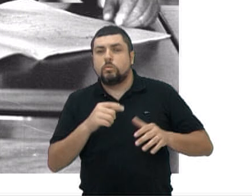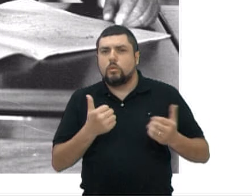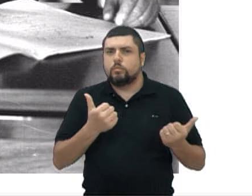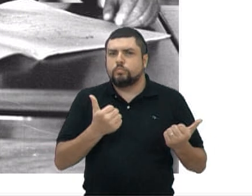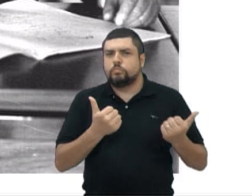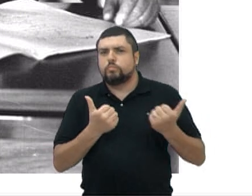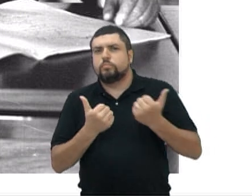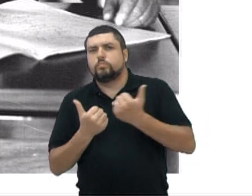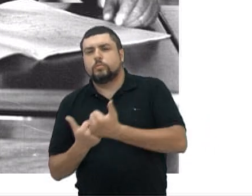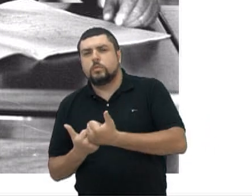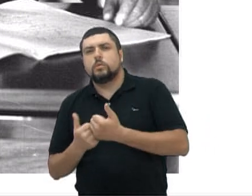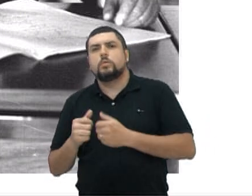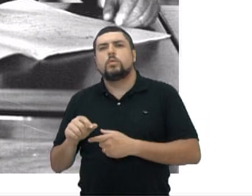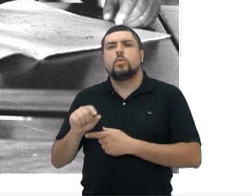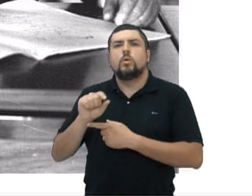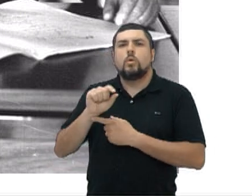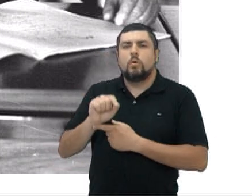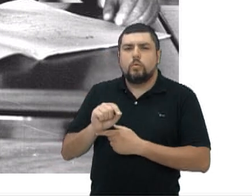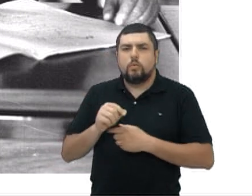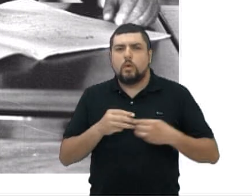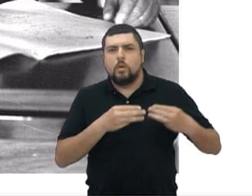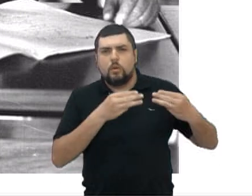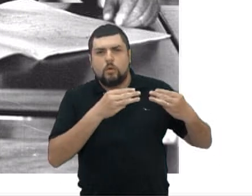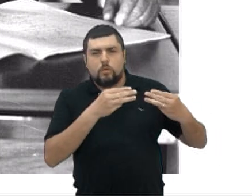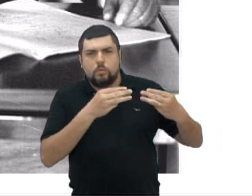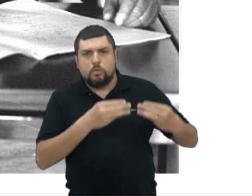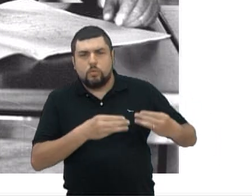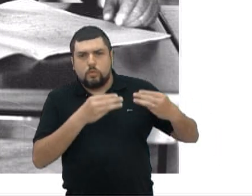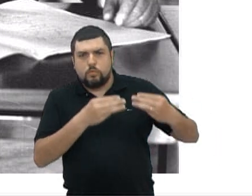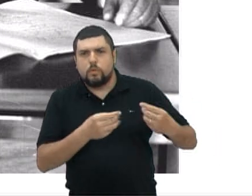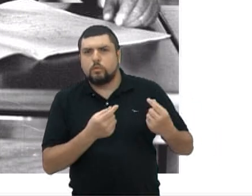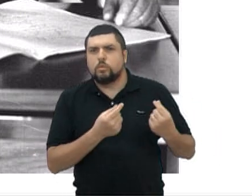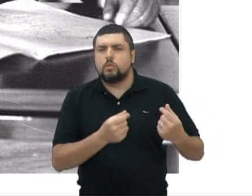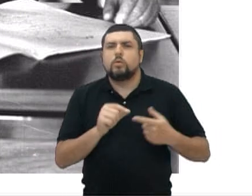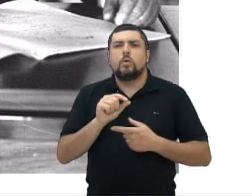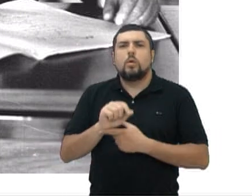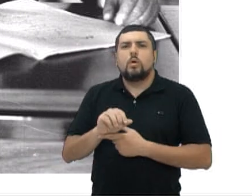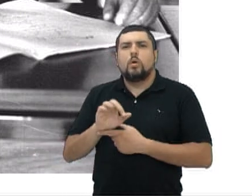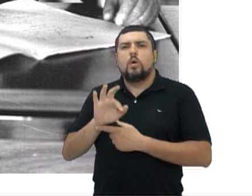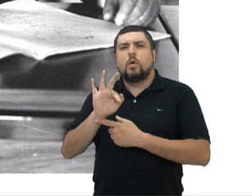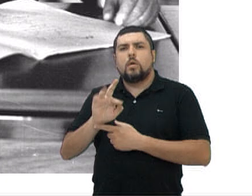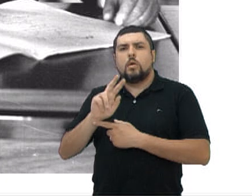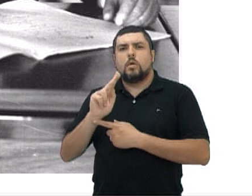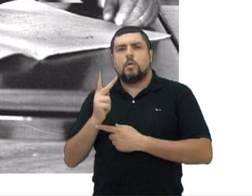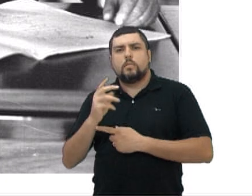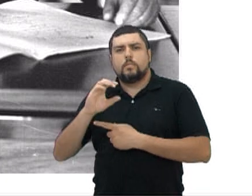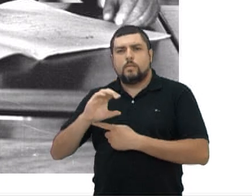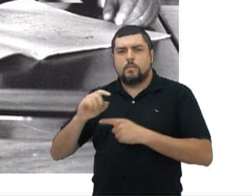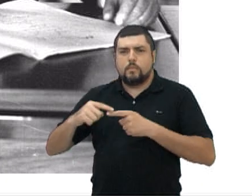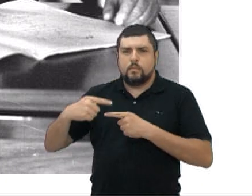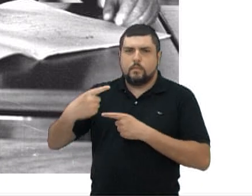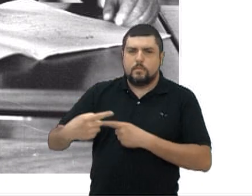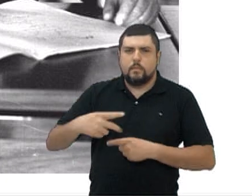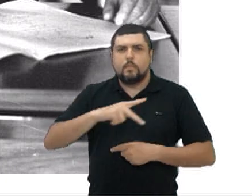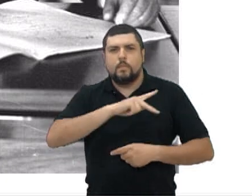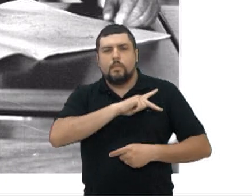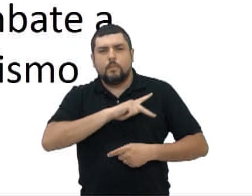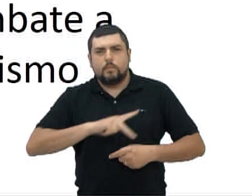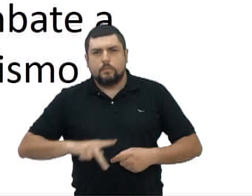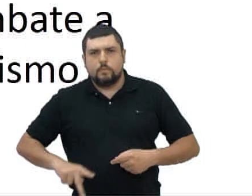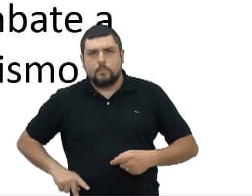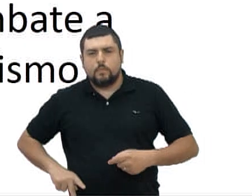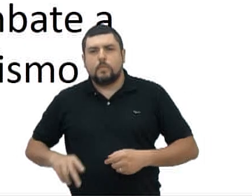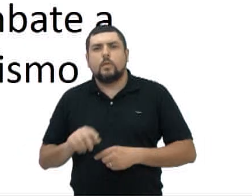94, que vai ser o seu ministro da Fazenda, o Fernando Henrique Cardoso, que vai ser o próximo presidente que